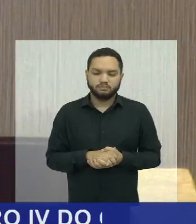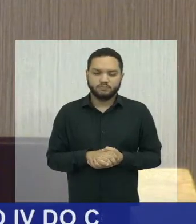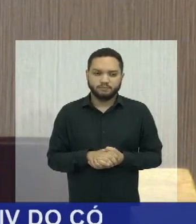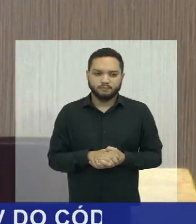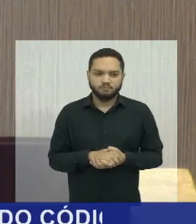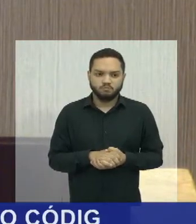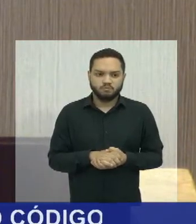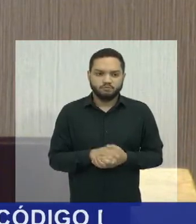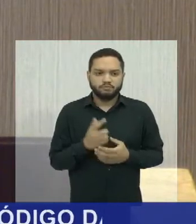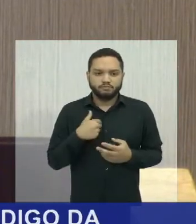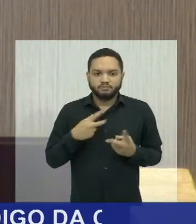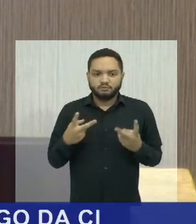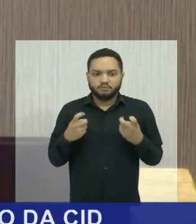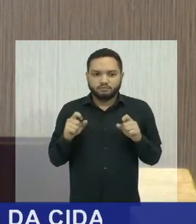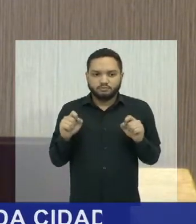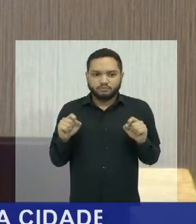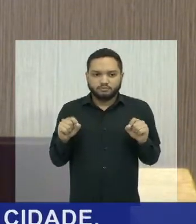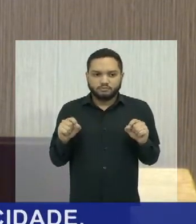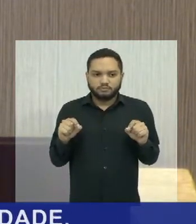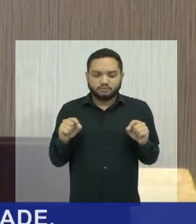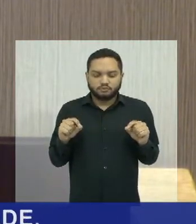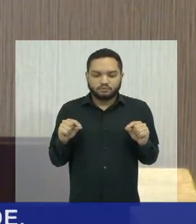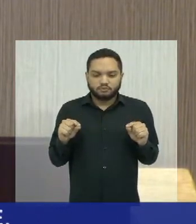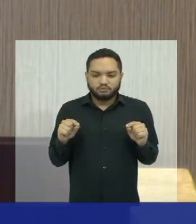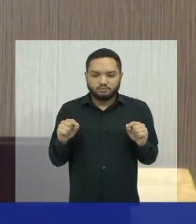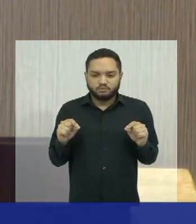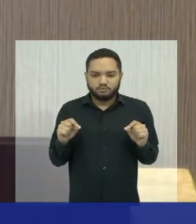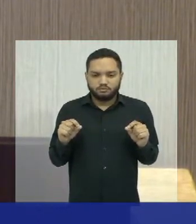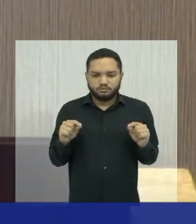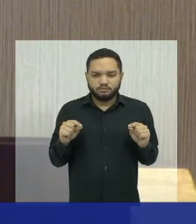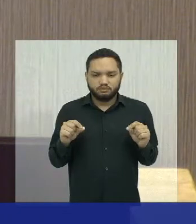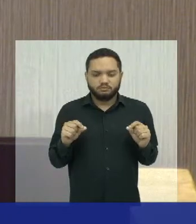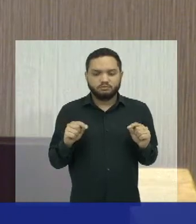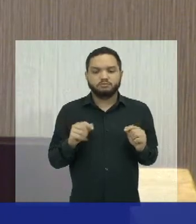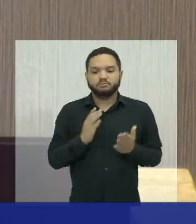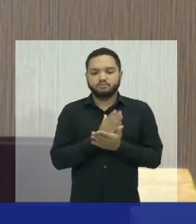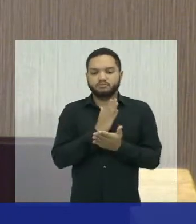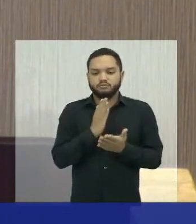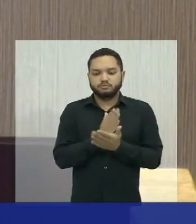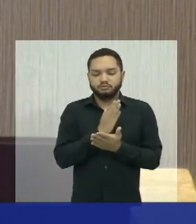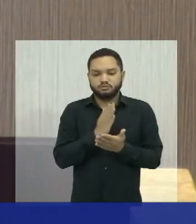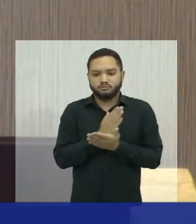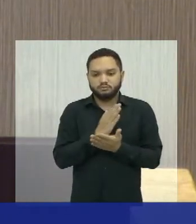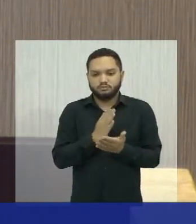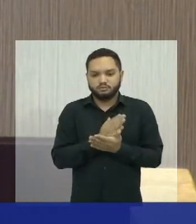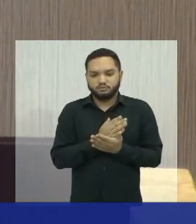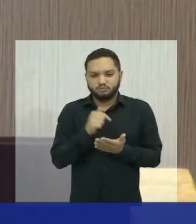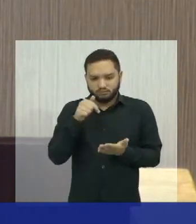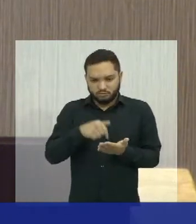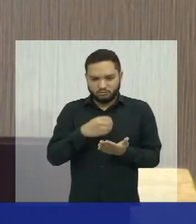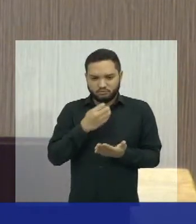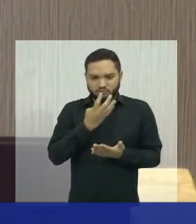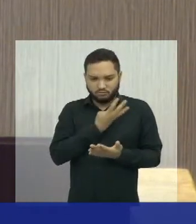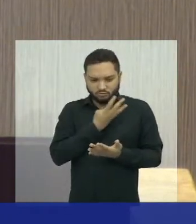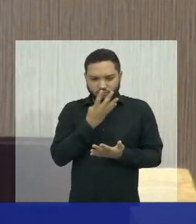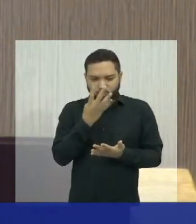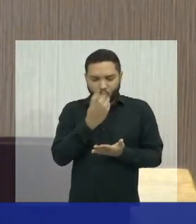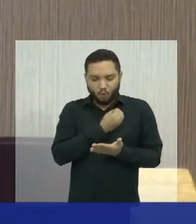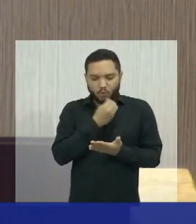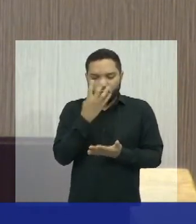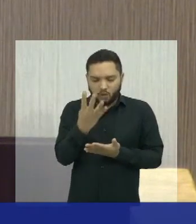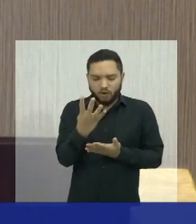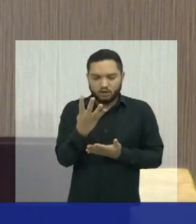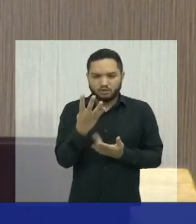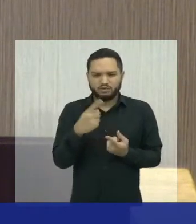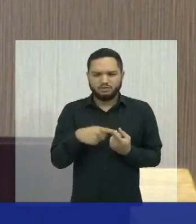O que eu vi também aqui nesse último livro é que eu já fico apreensiva,